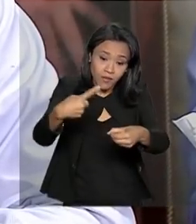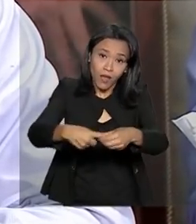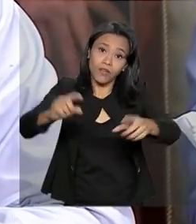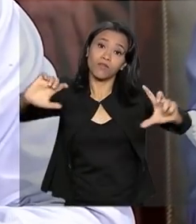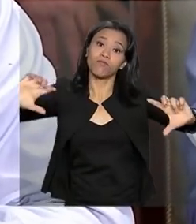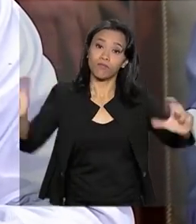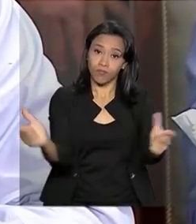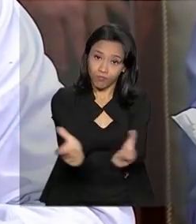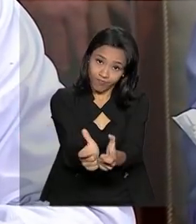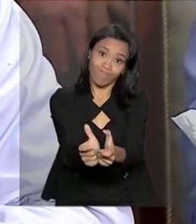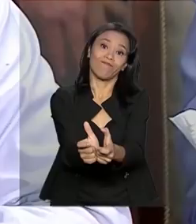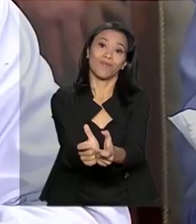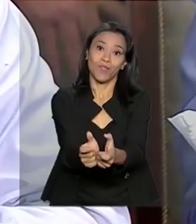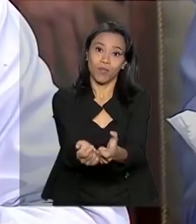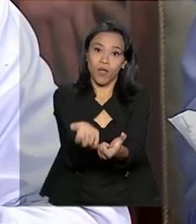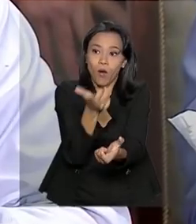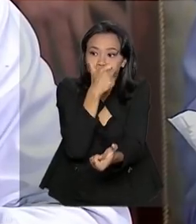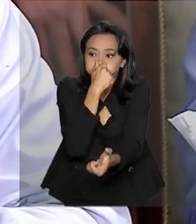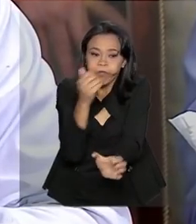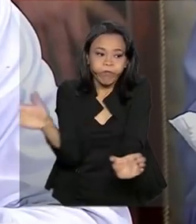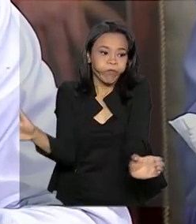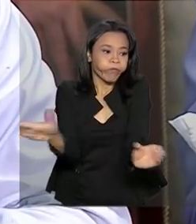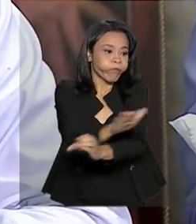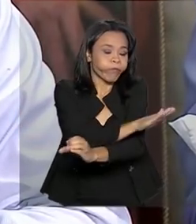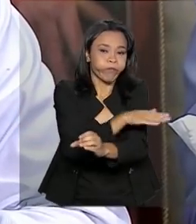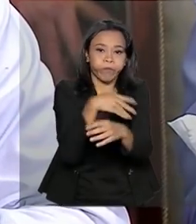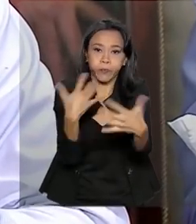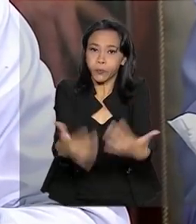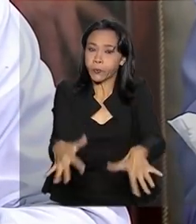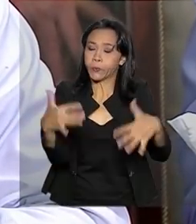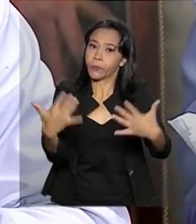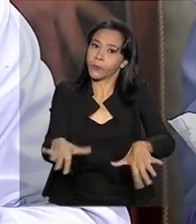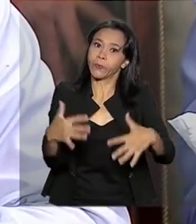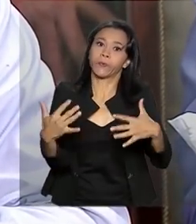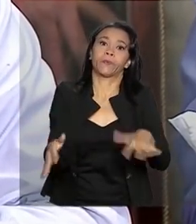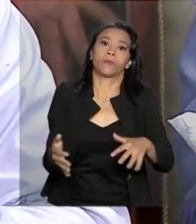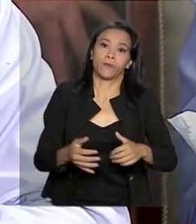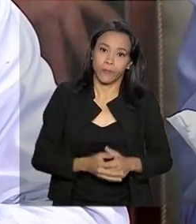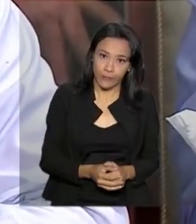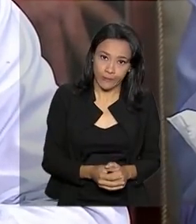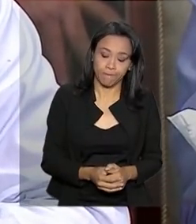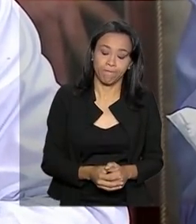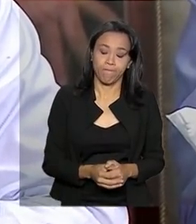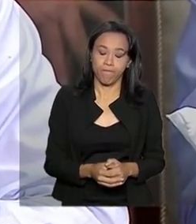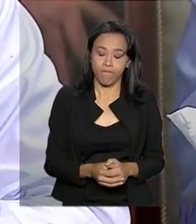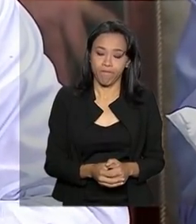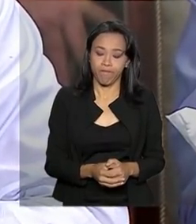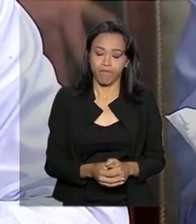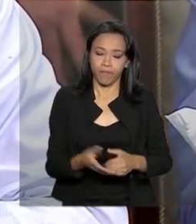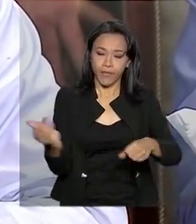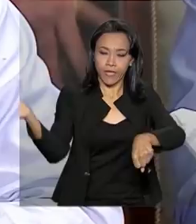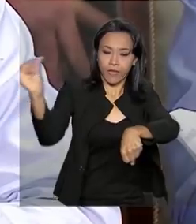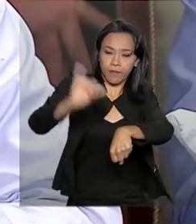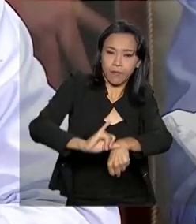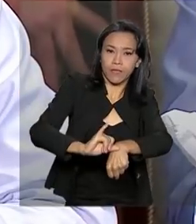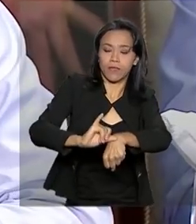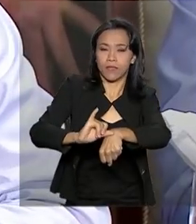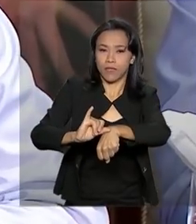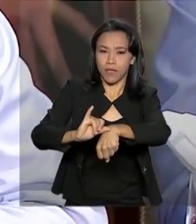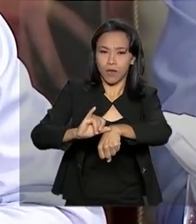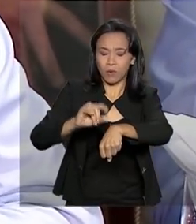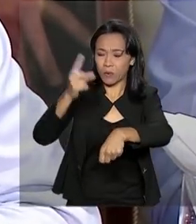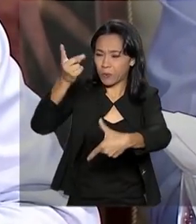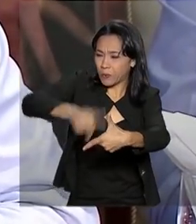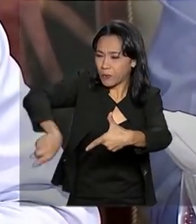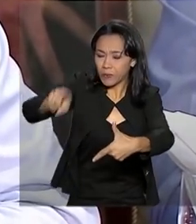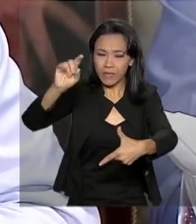da própria estrutura pública de Roraima e de Boa Vista, né? que com toda a